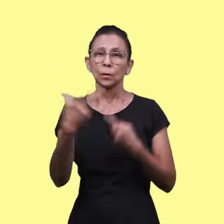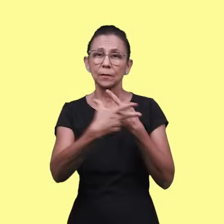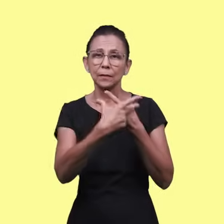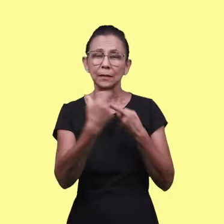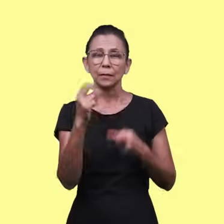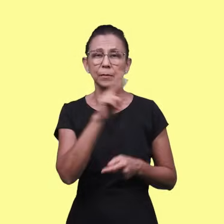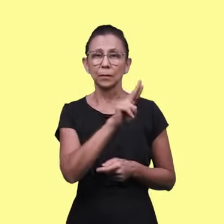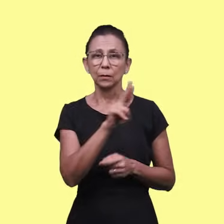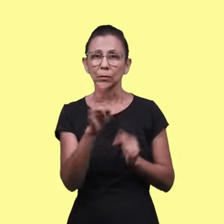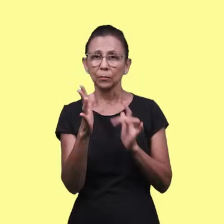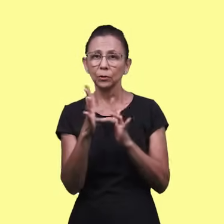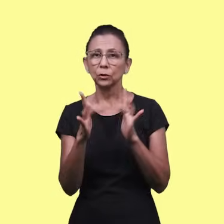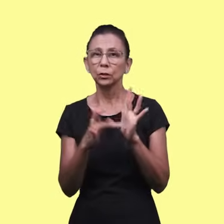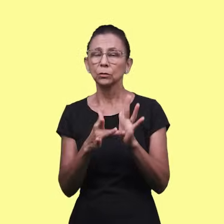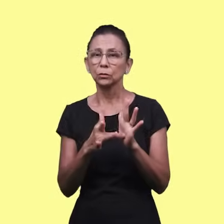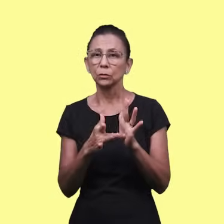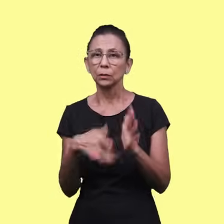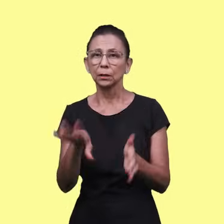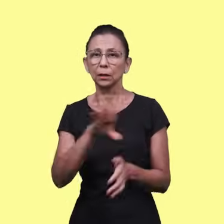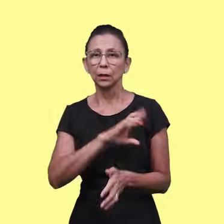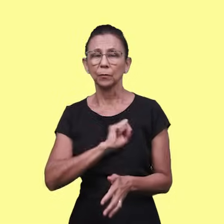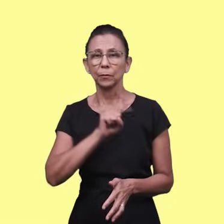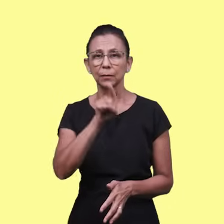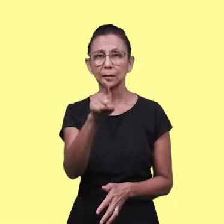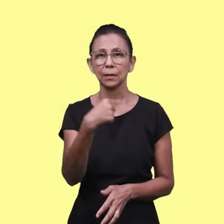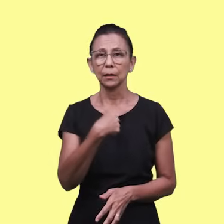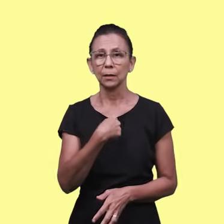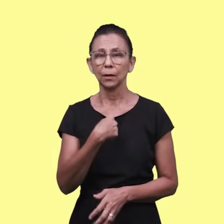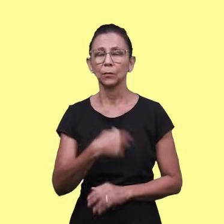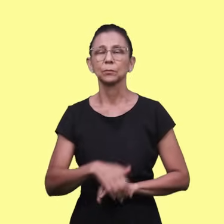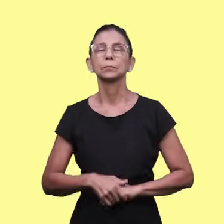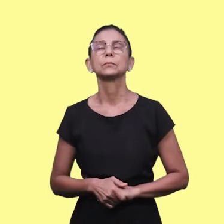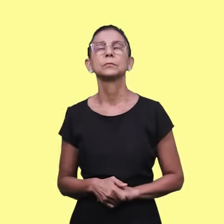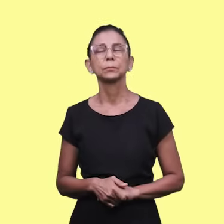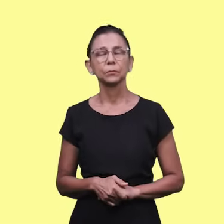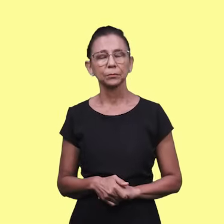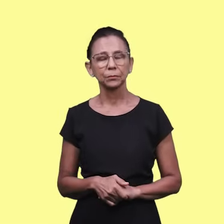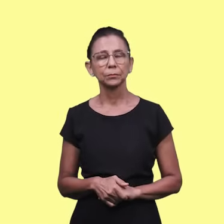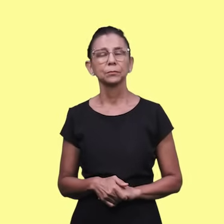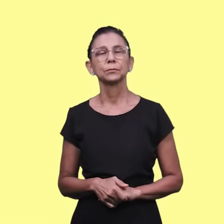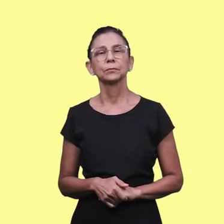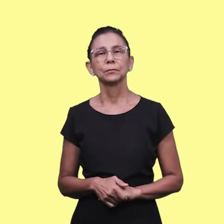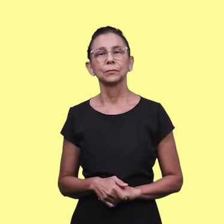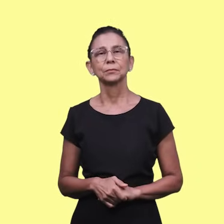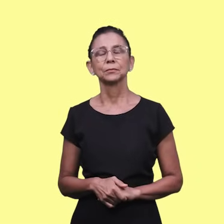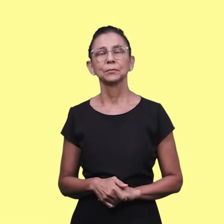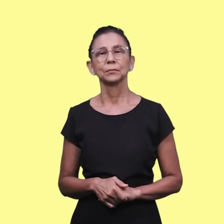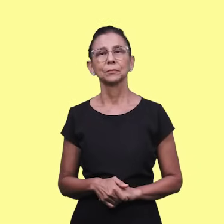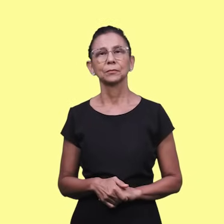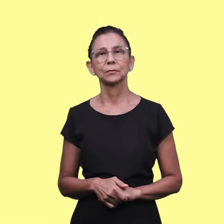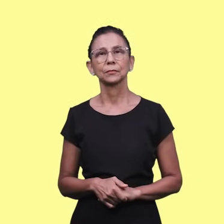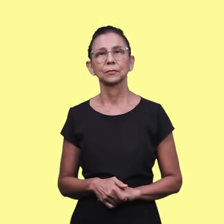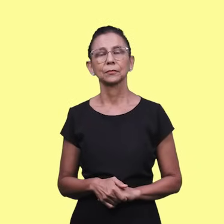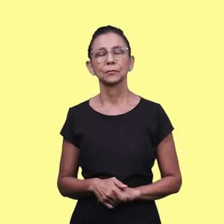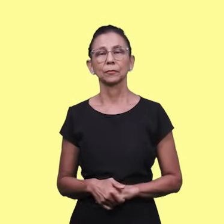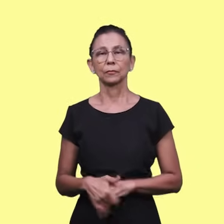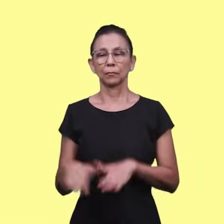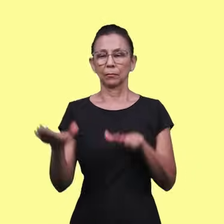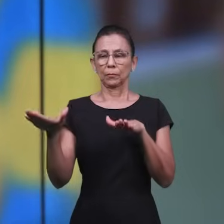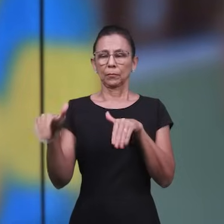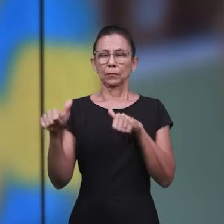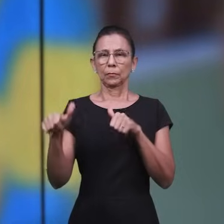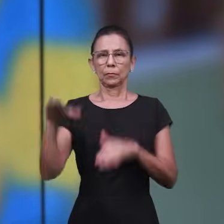Por isso podemos afirmar que em Jesus somos mais que vencedores. Esse exército, ele